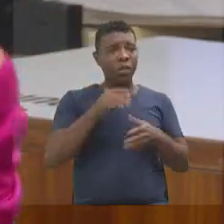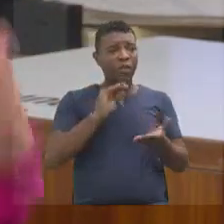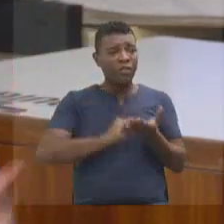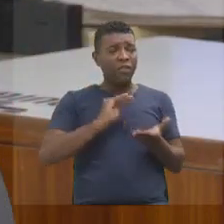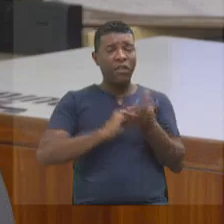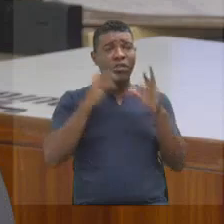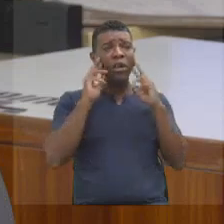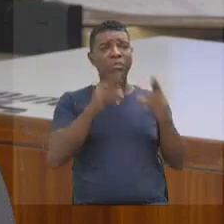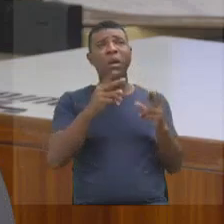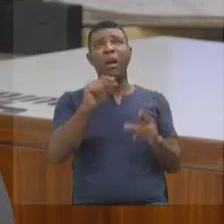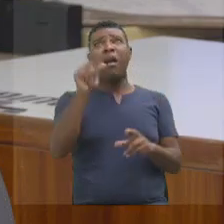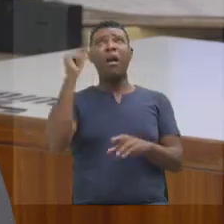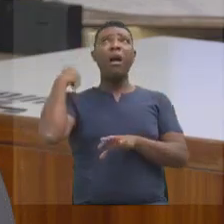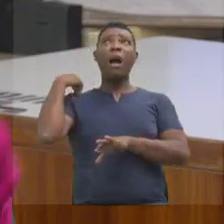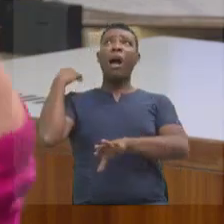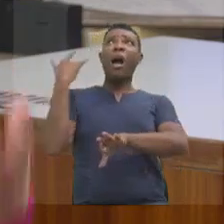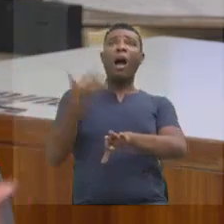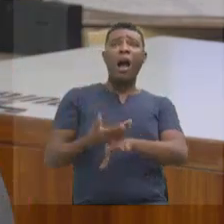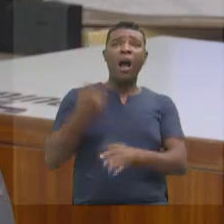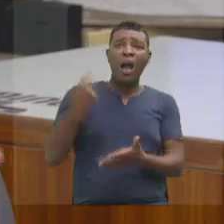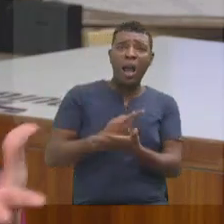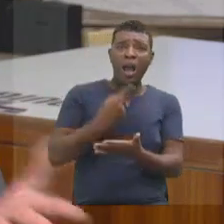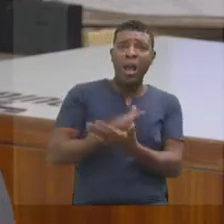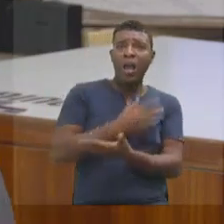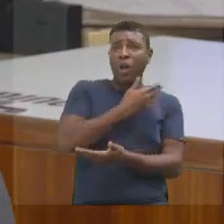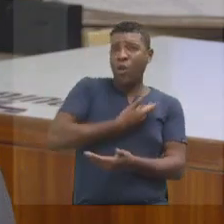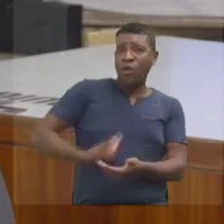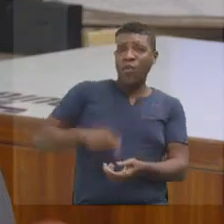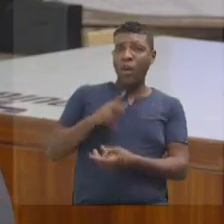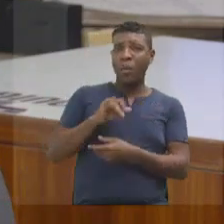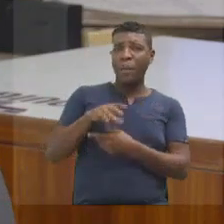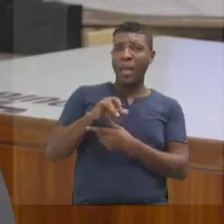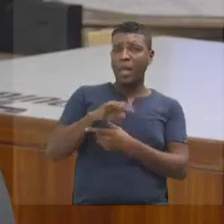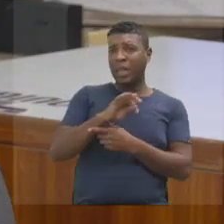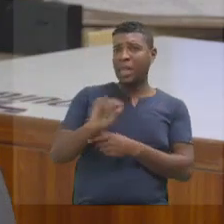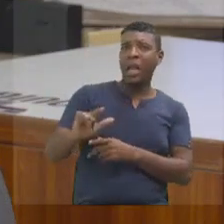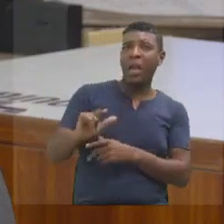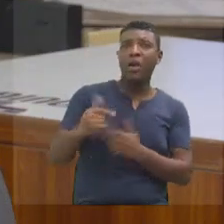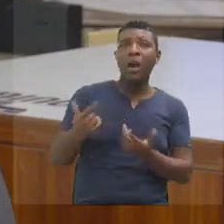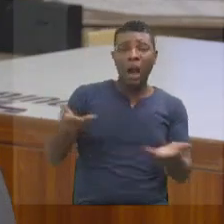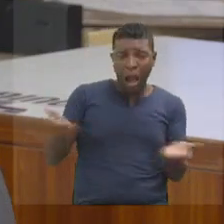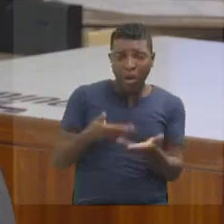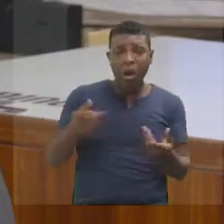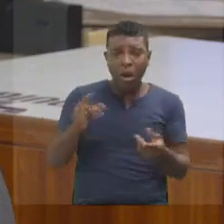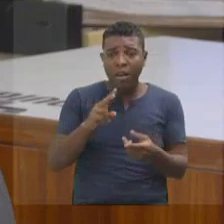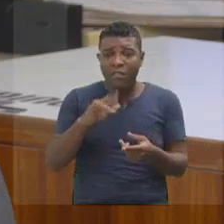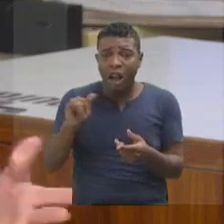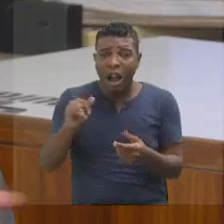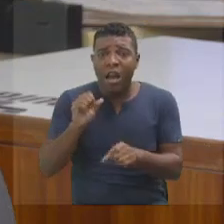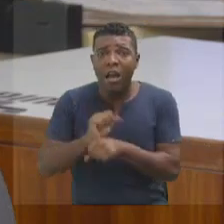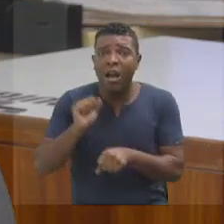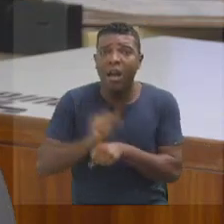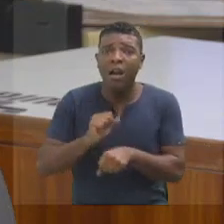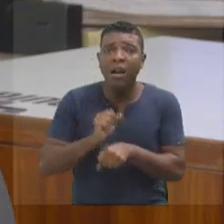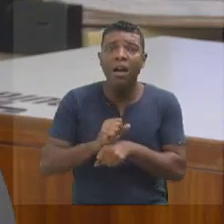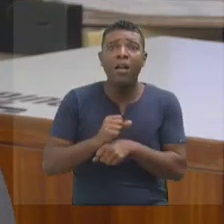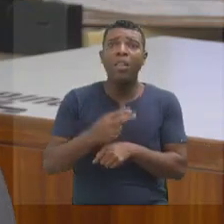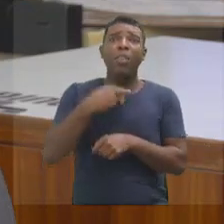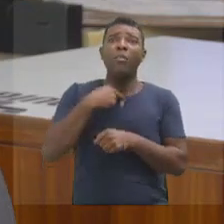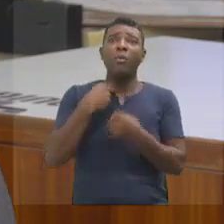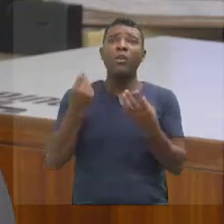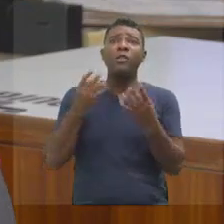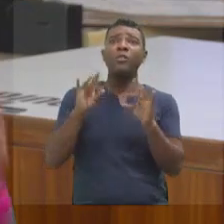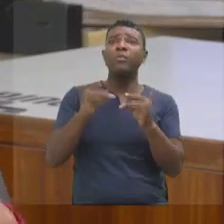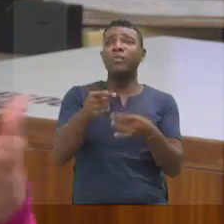pelos erros do governo Pimentel e que agora tem uma expectativa de ter esse esse hospitais entregues e eles não podem lidar com